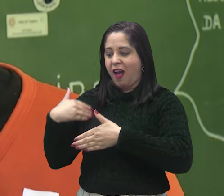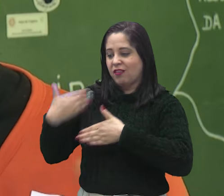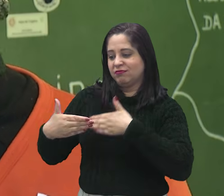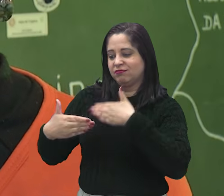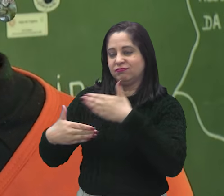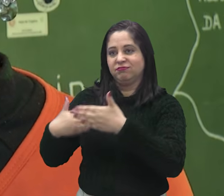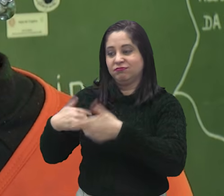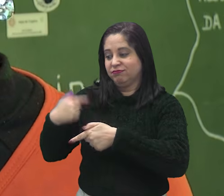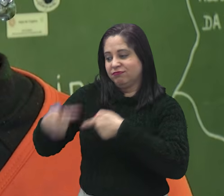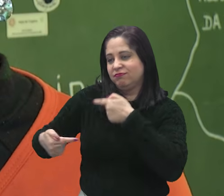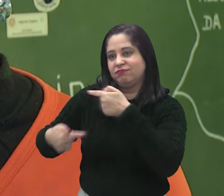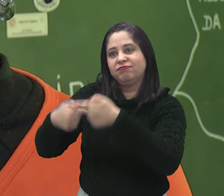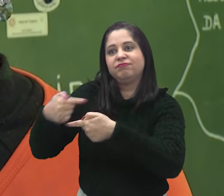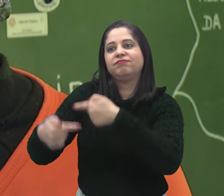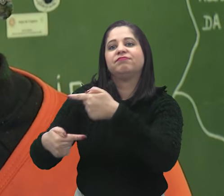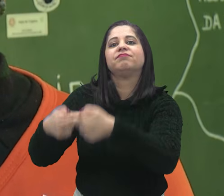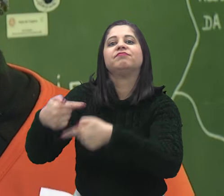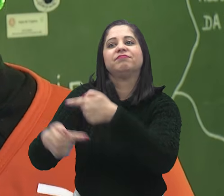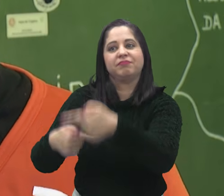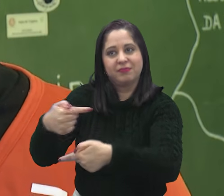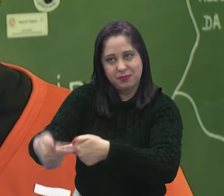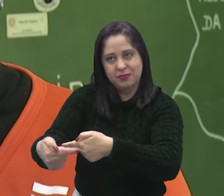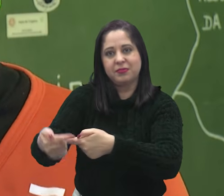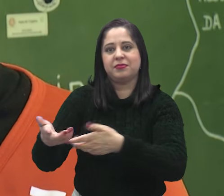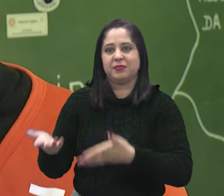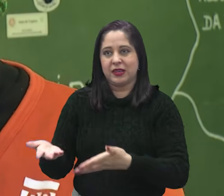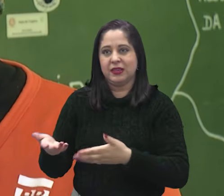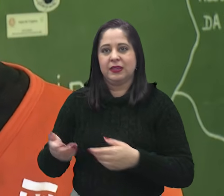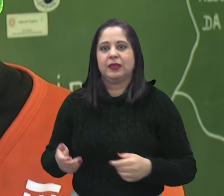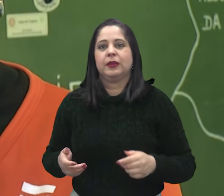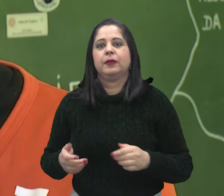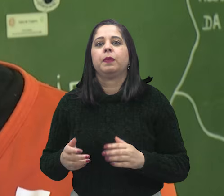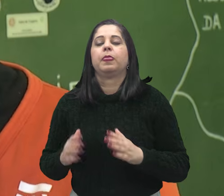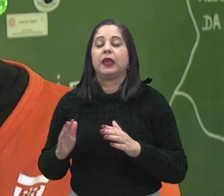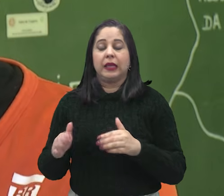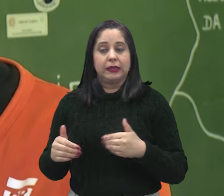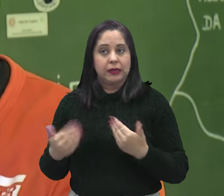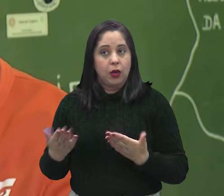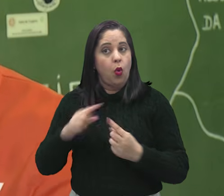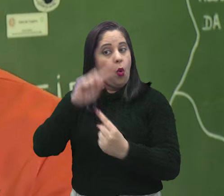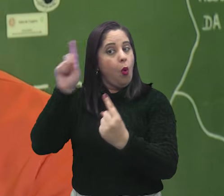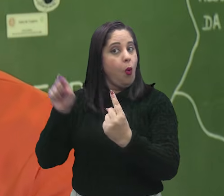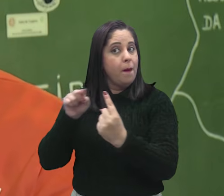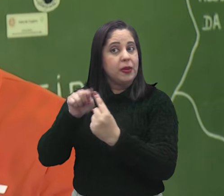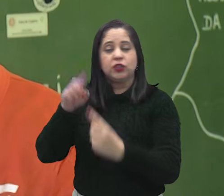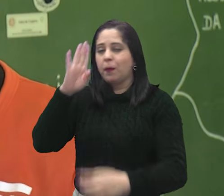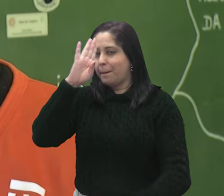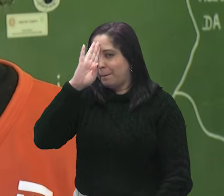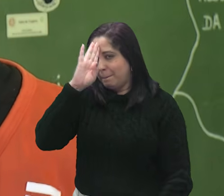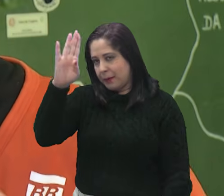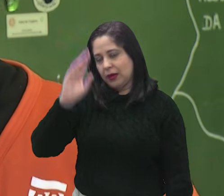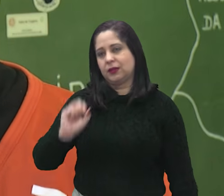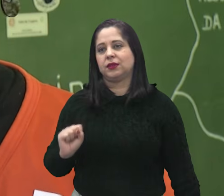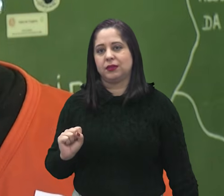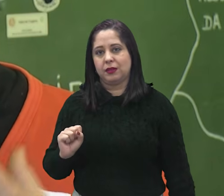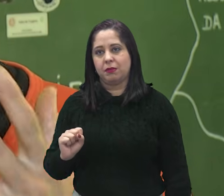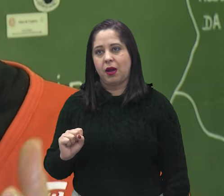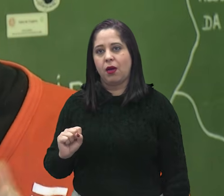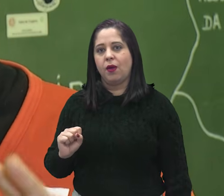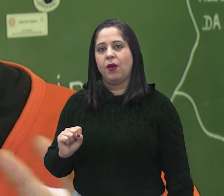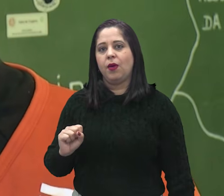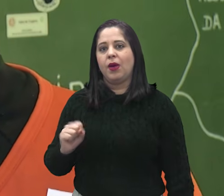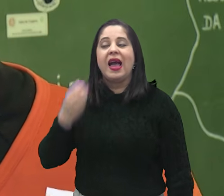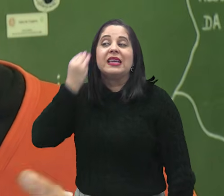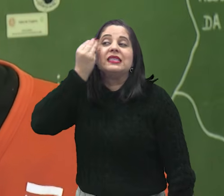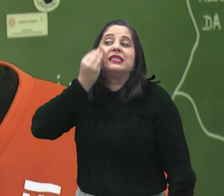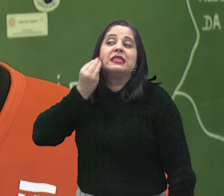exposição ou com a enxada sendo usada no território. Então, essa é a ideia de transmissão dos saberes. Os saberes em